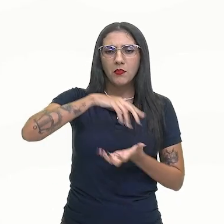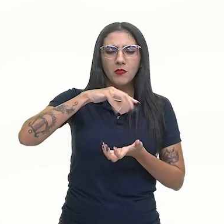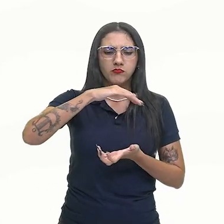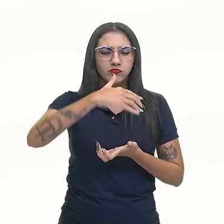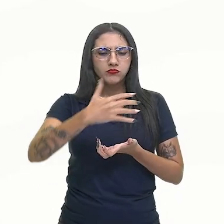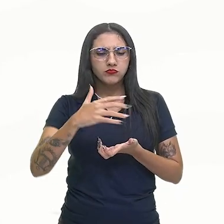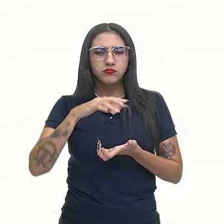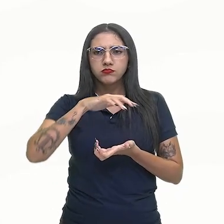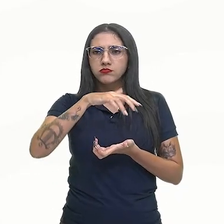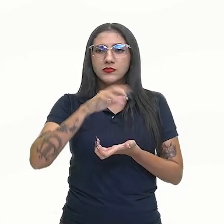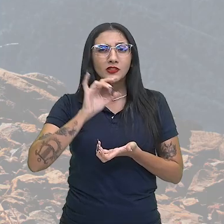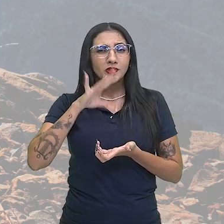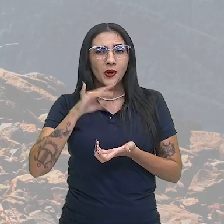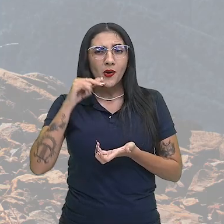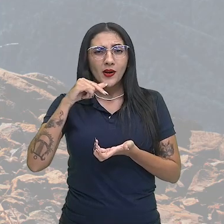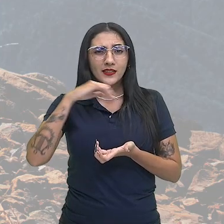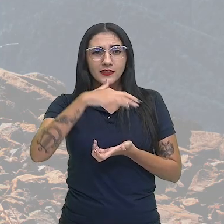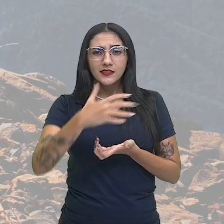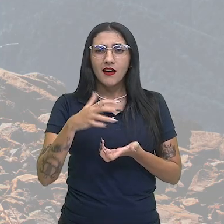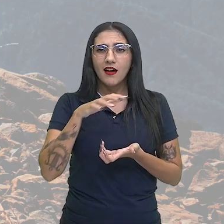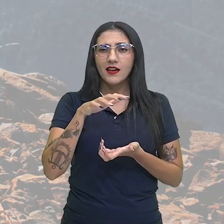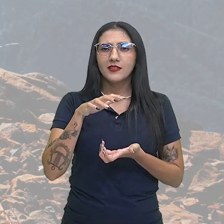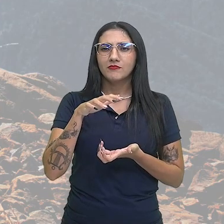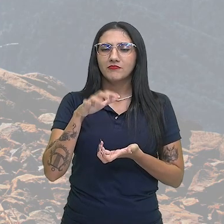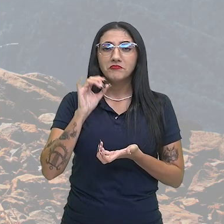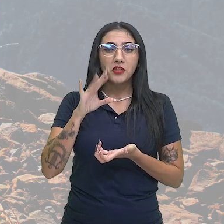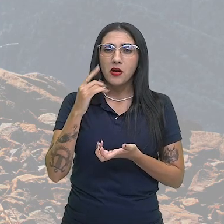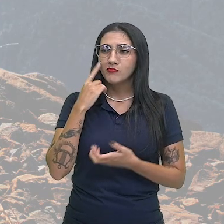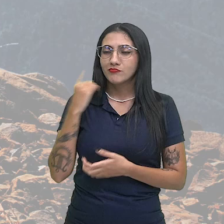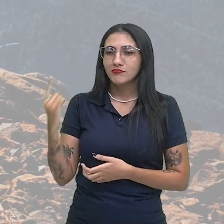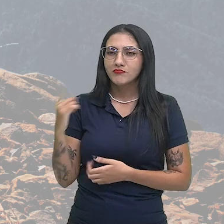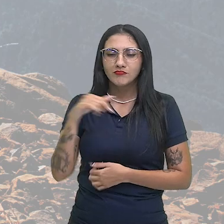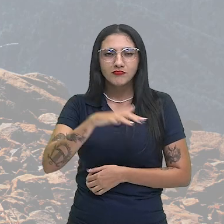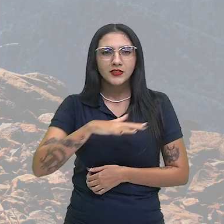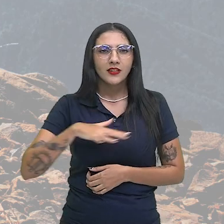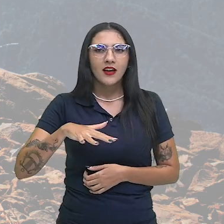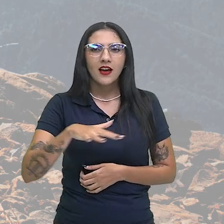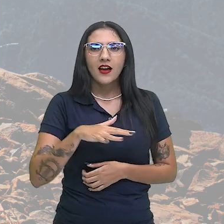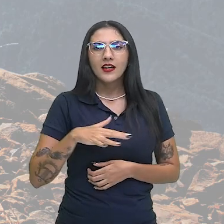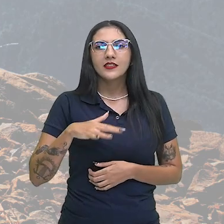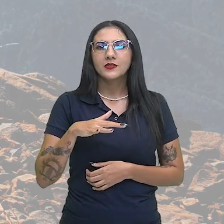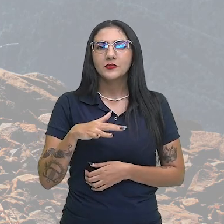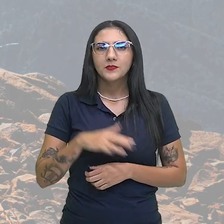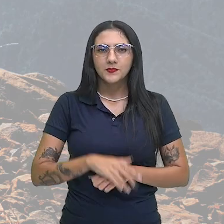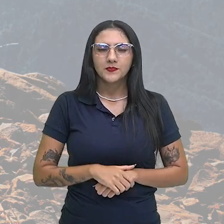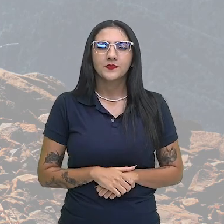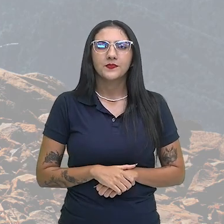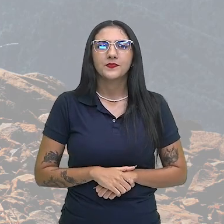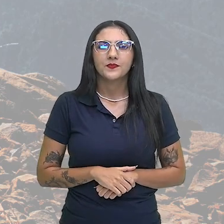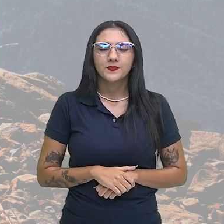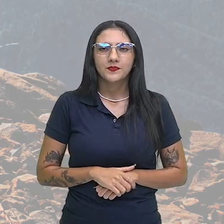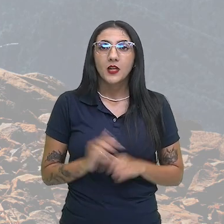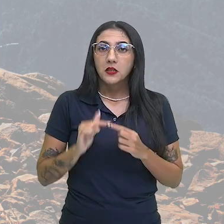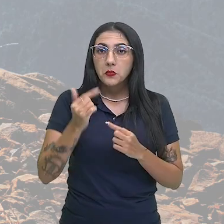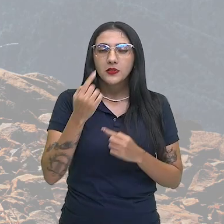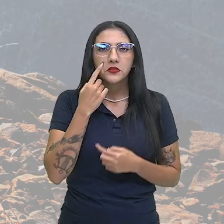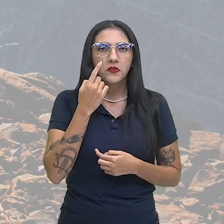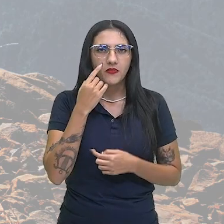gente vai compreender só essa parte aqui, ó, onde ficam aqui os dobramentos modernos, que a gente vai falar mais sobre eles daqui a